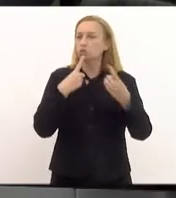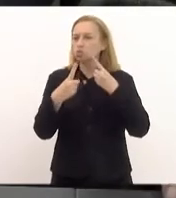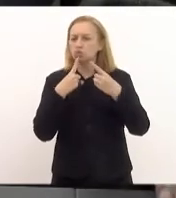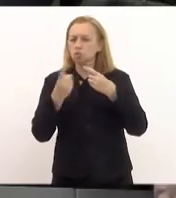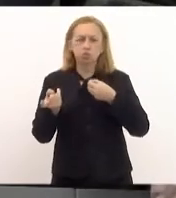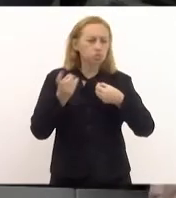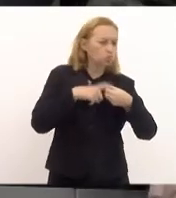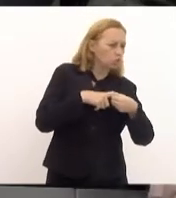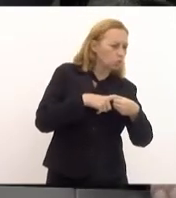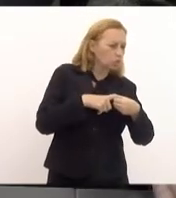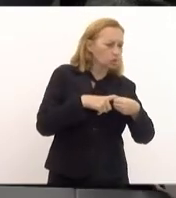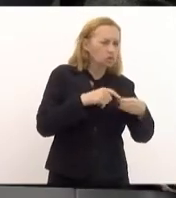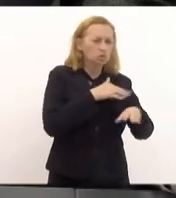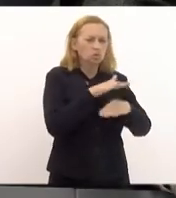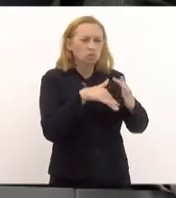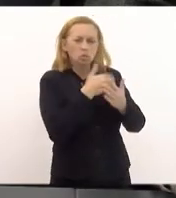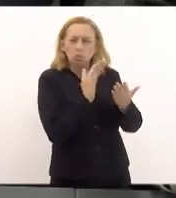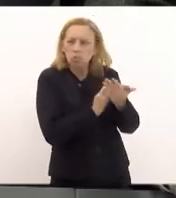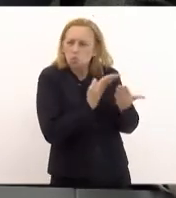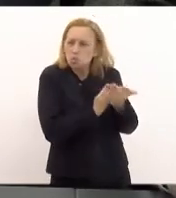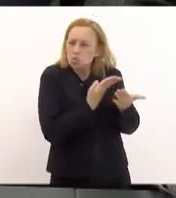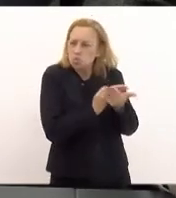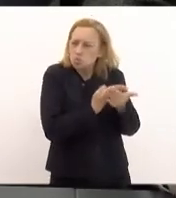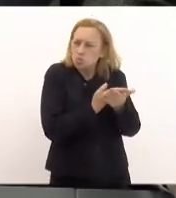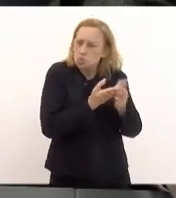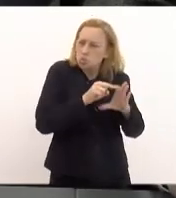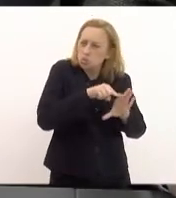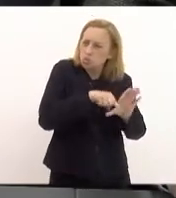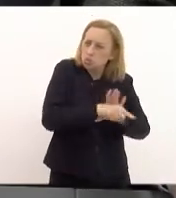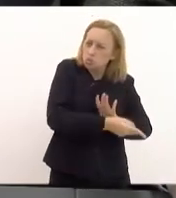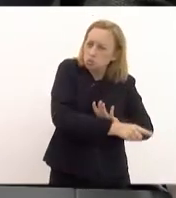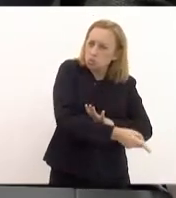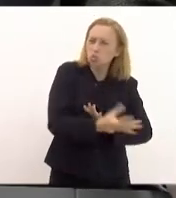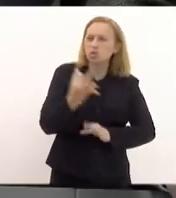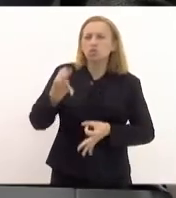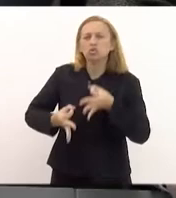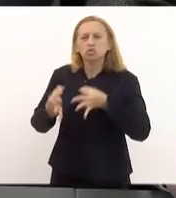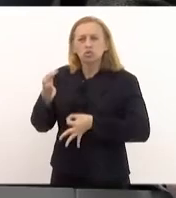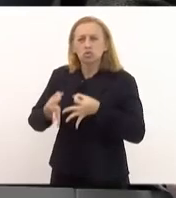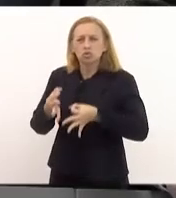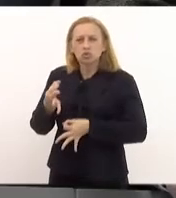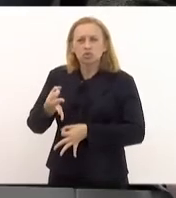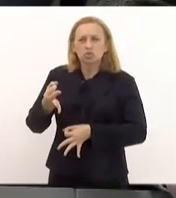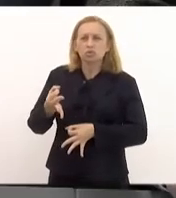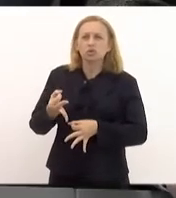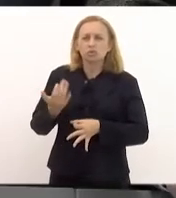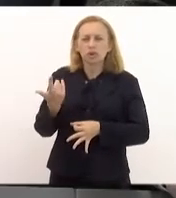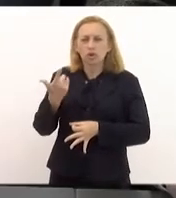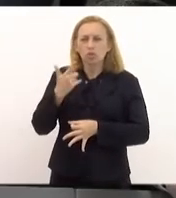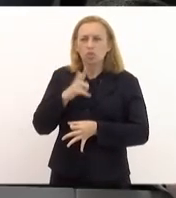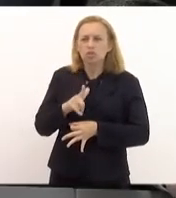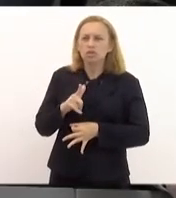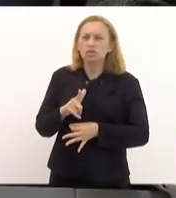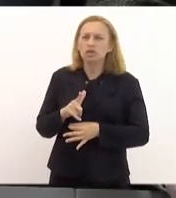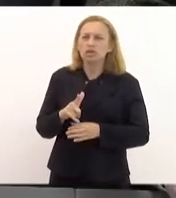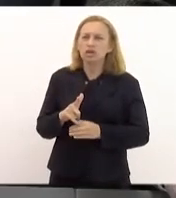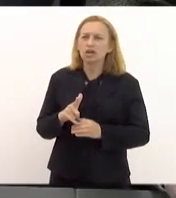volta, passa por toda a camada jurídica para que ele vá de uma maneira